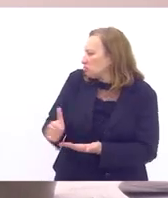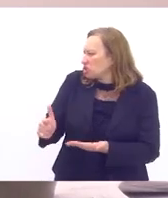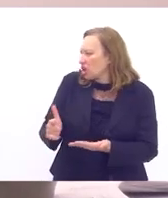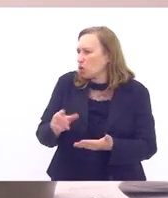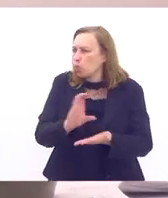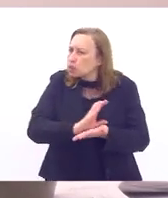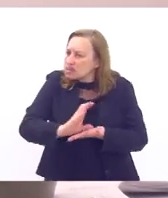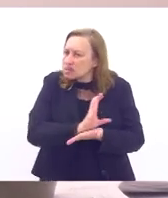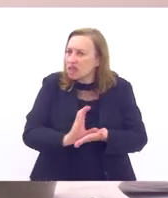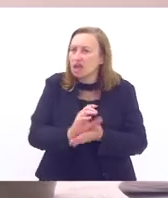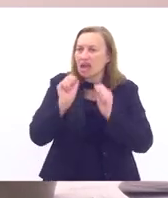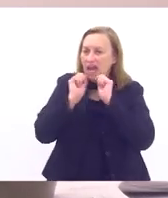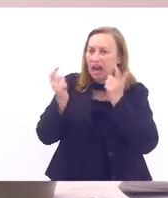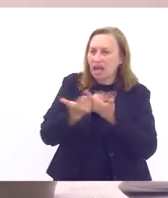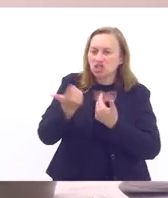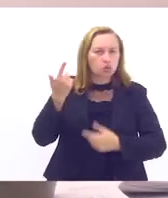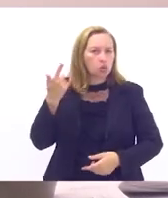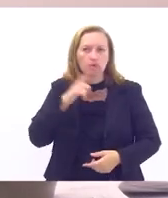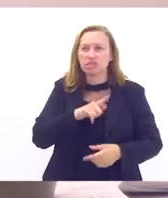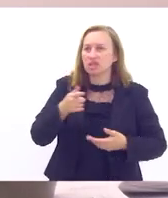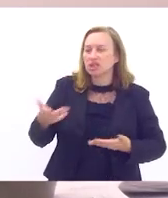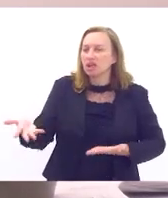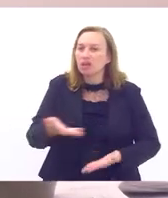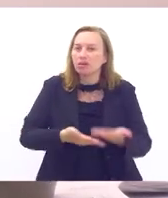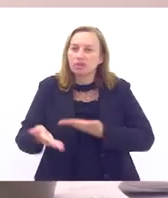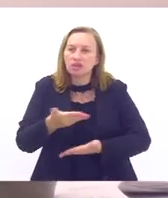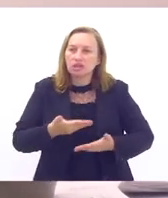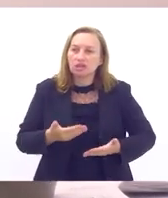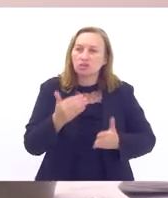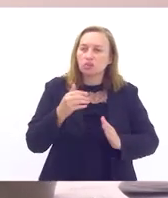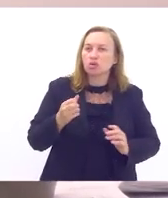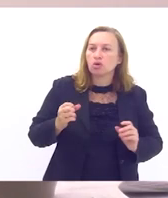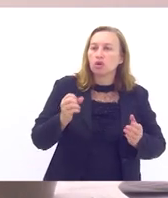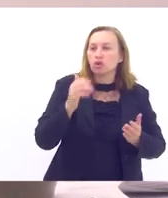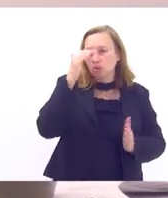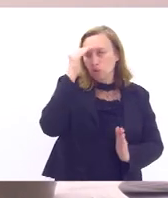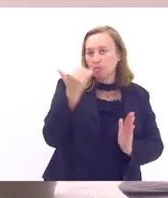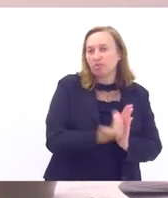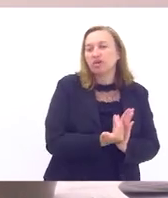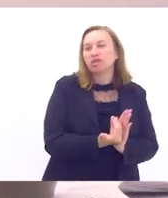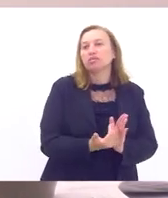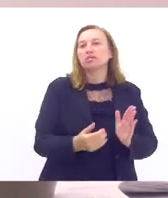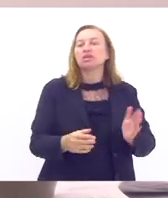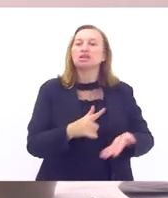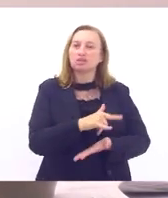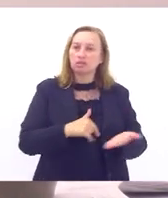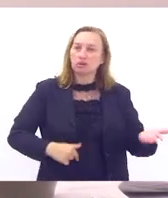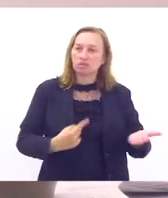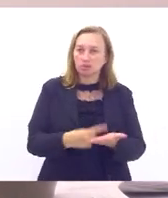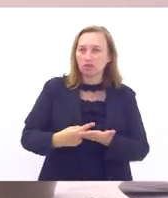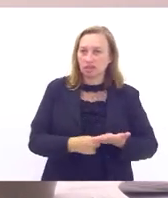Assembleia Legislativa e o Ministério Público não consigam participar da execução desse termo de cooperação.